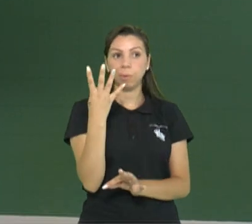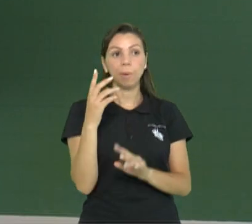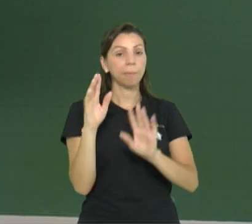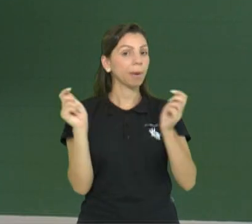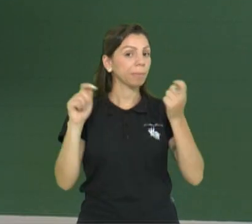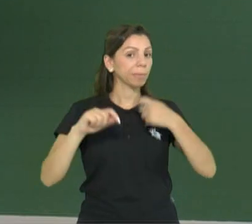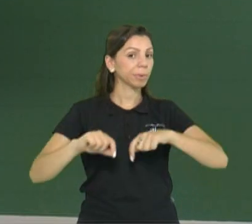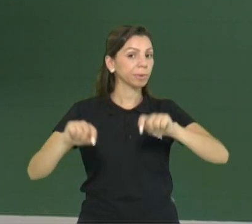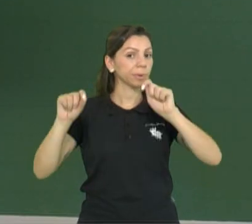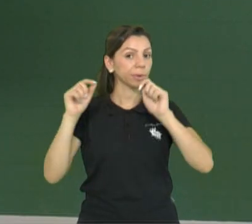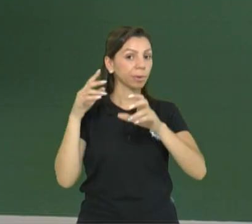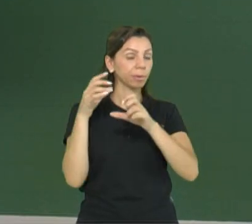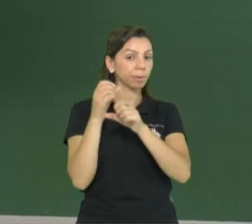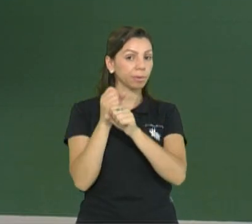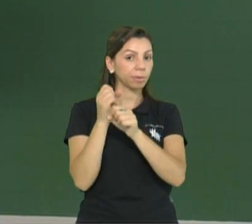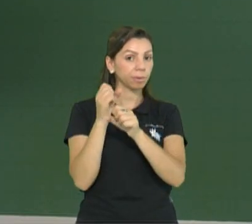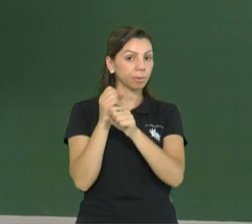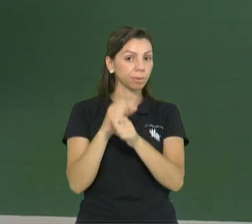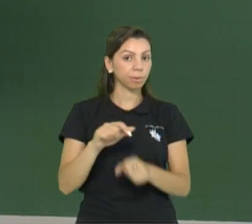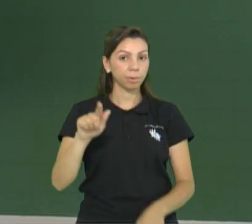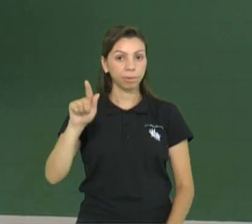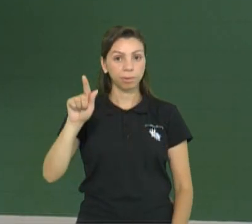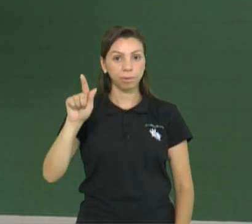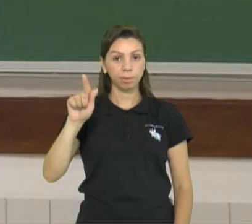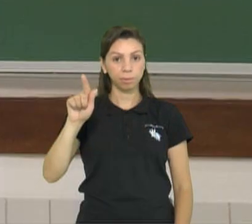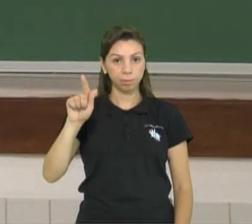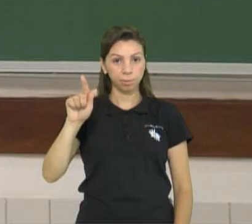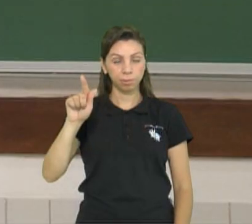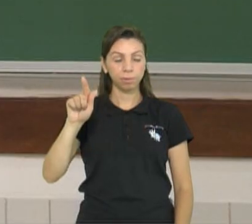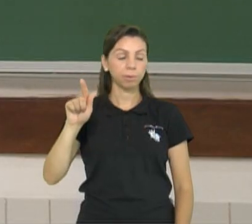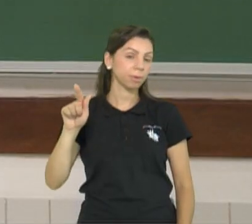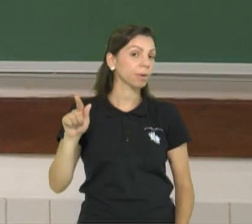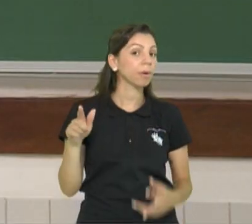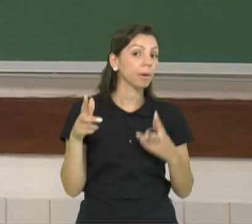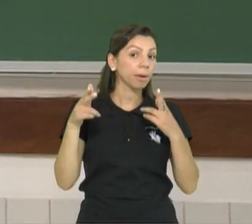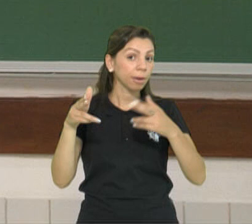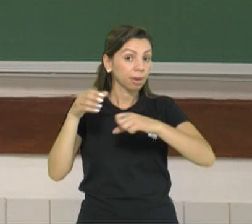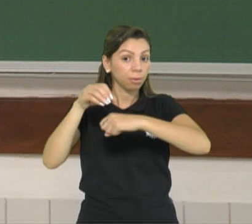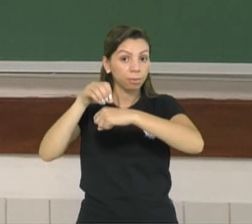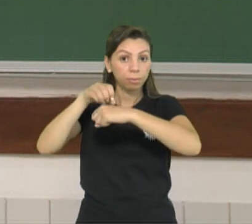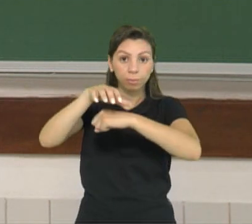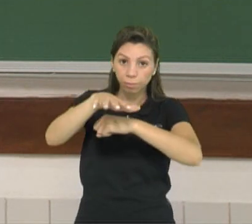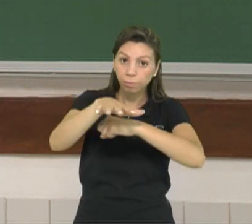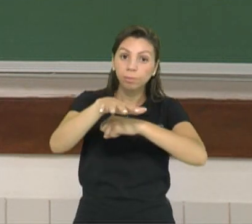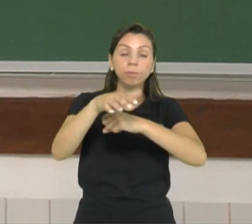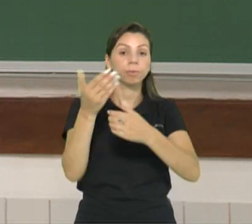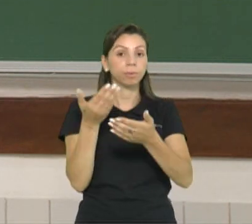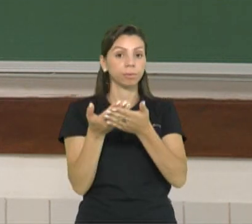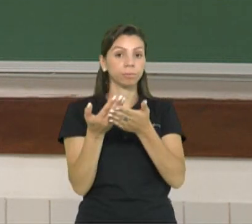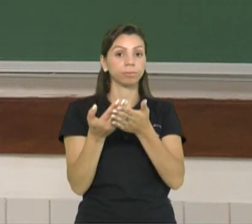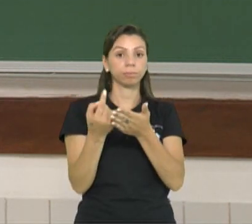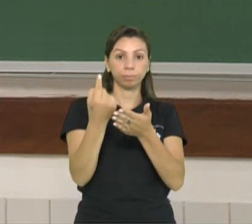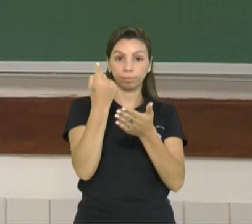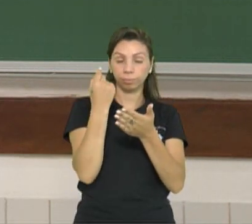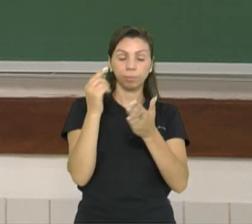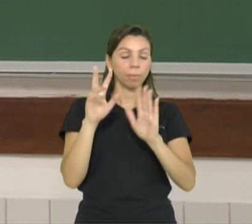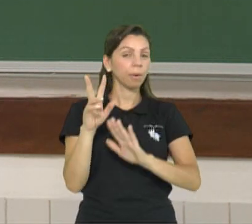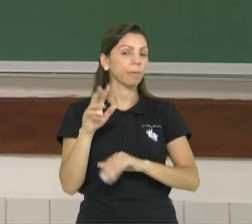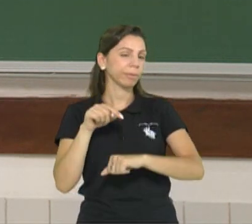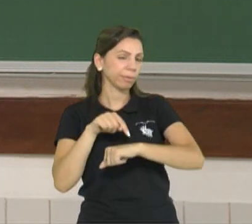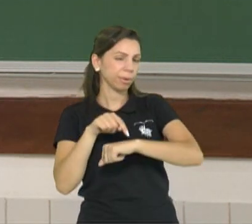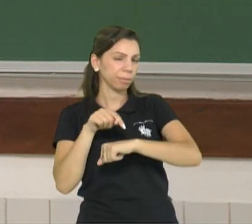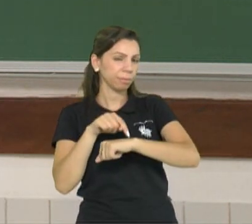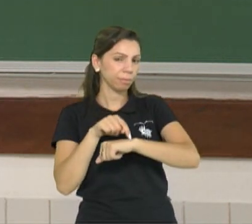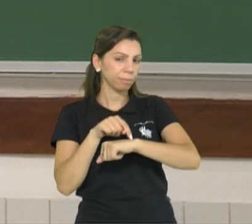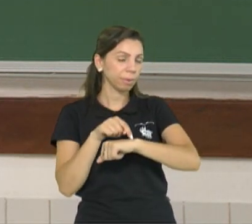eu preciso calcular a geratriz. É a mesma dica que nós usamos no exercício anterior. Então, vou dar um tempinho para